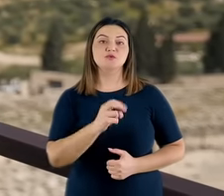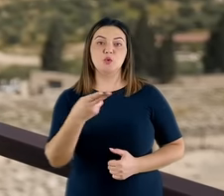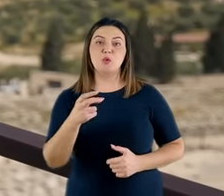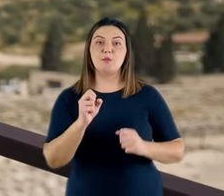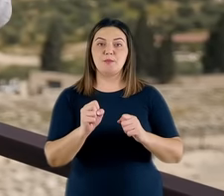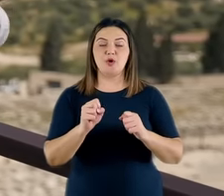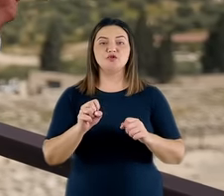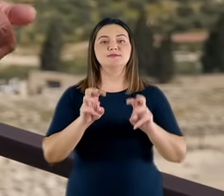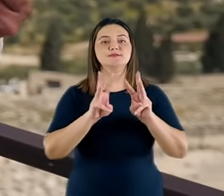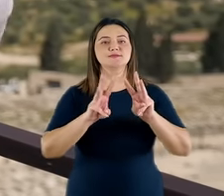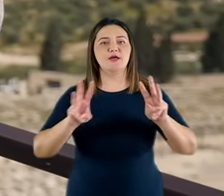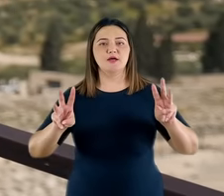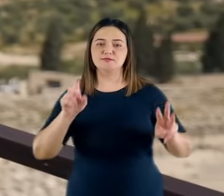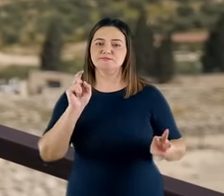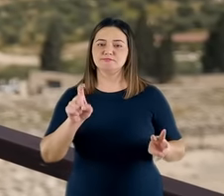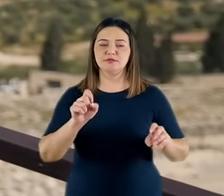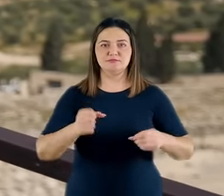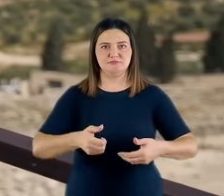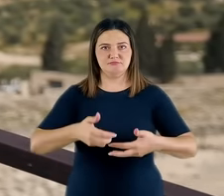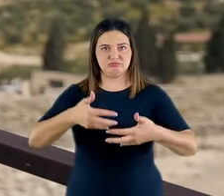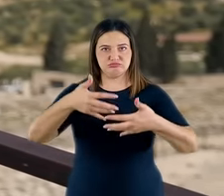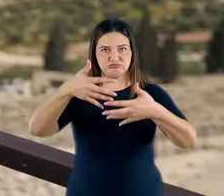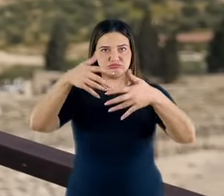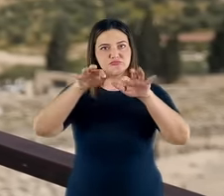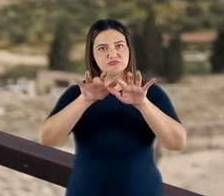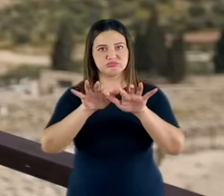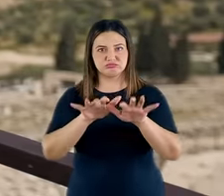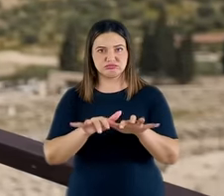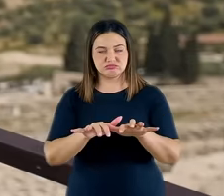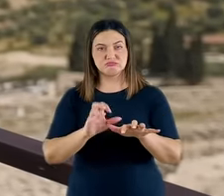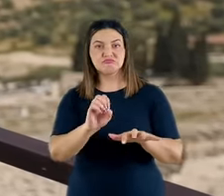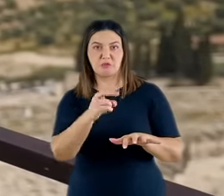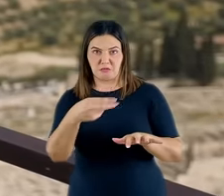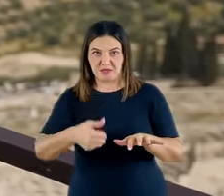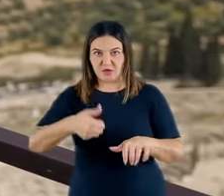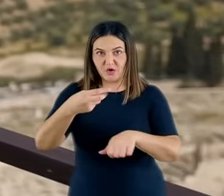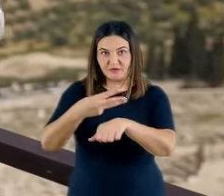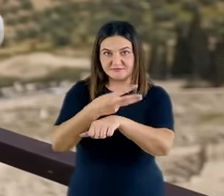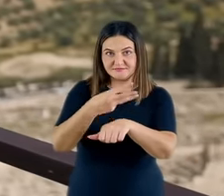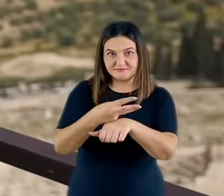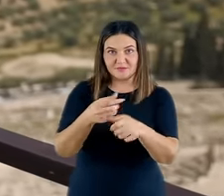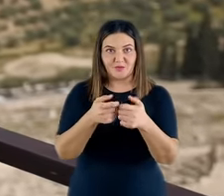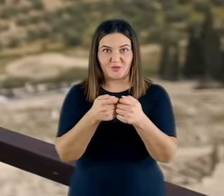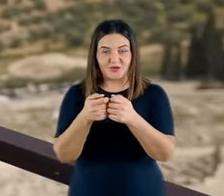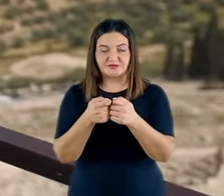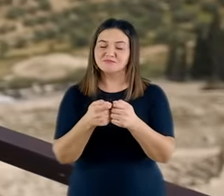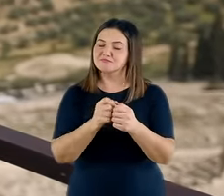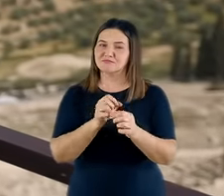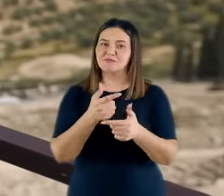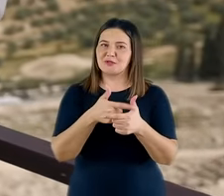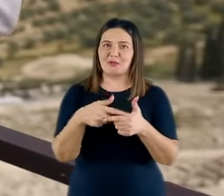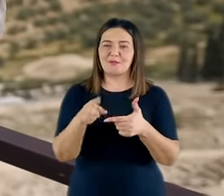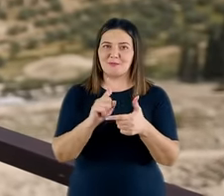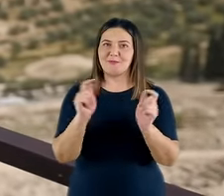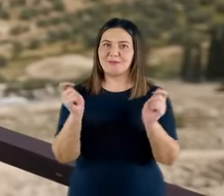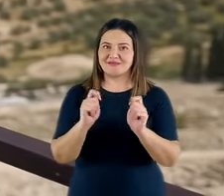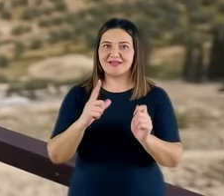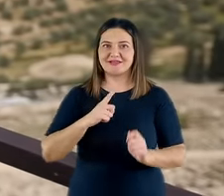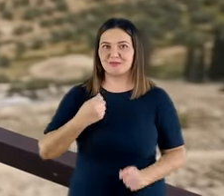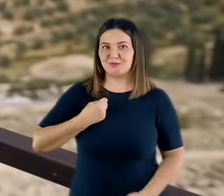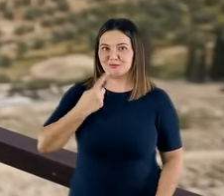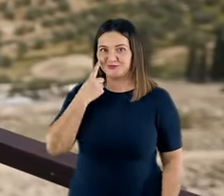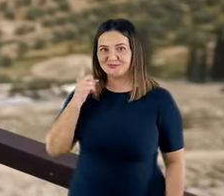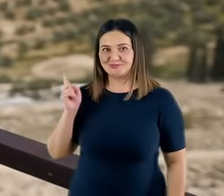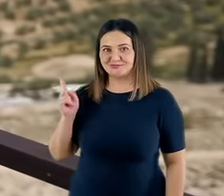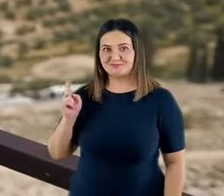0-12-2127-3121 ou entrar no site biblia.com.br. Ah, você prefere mandar uma mensagem de WhatsApp? Não tem problema, está aí o número do nosso